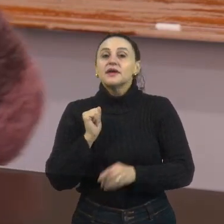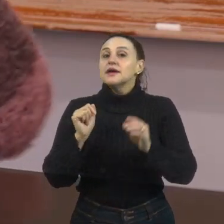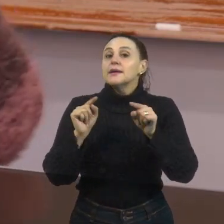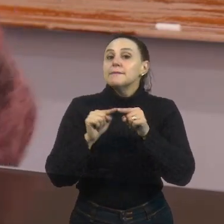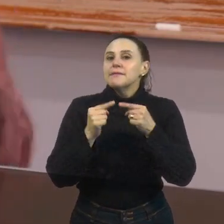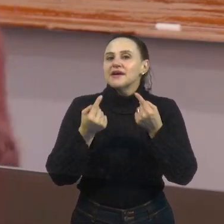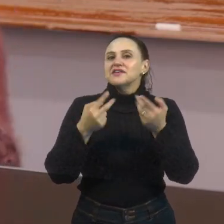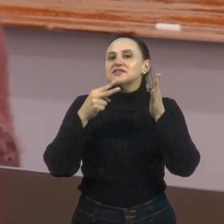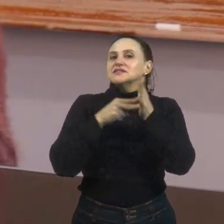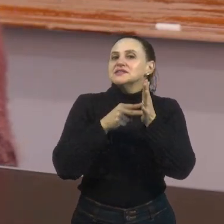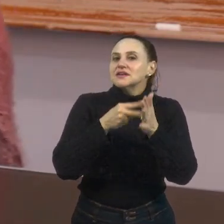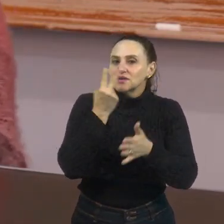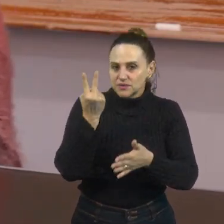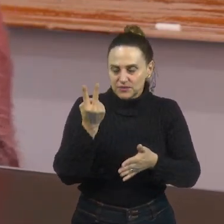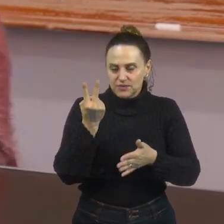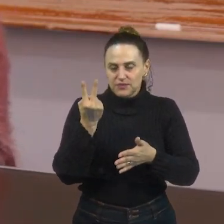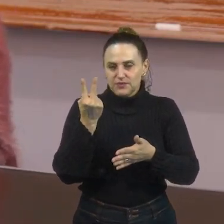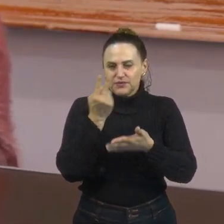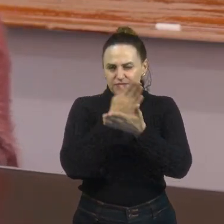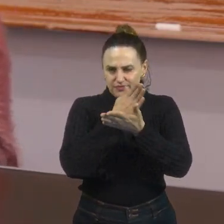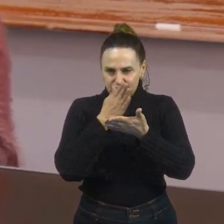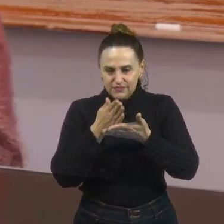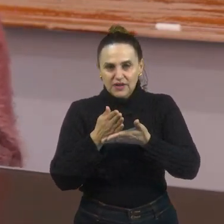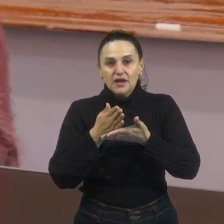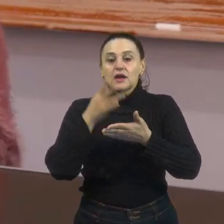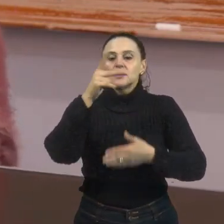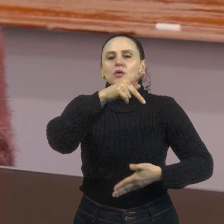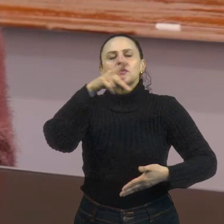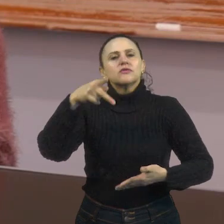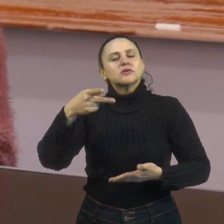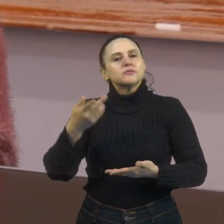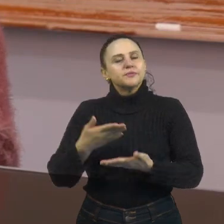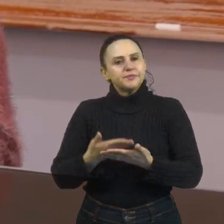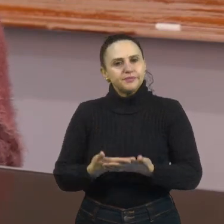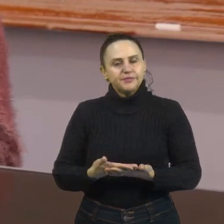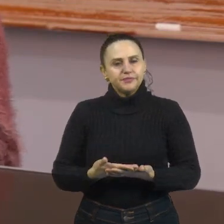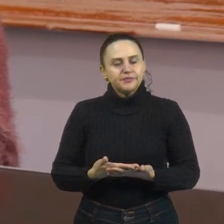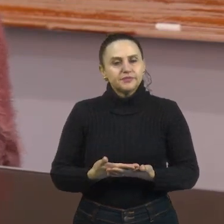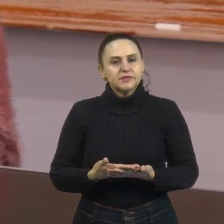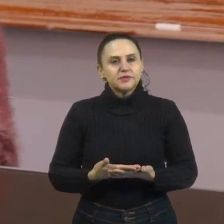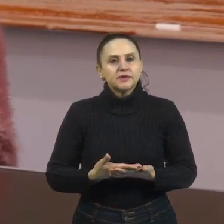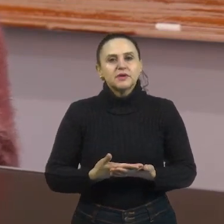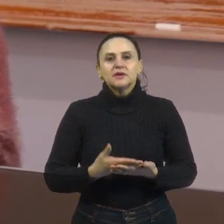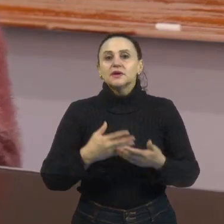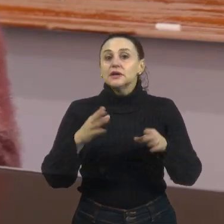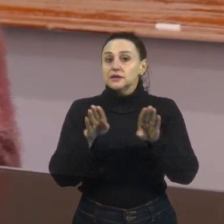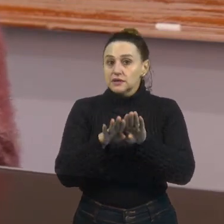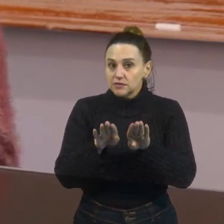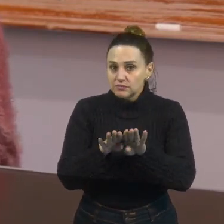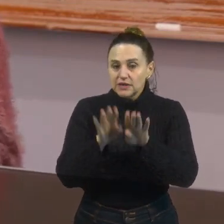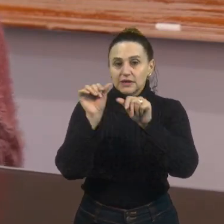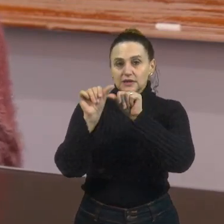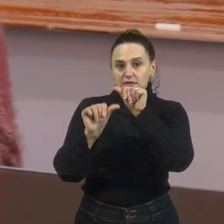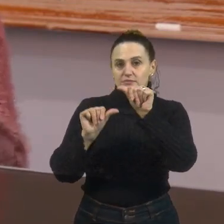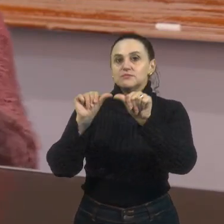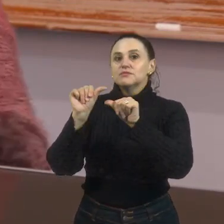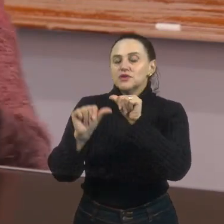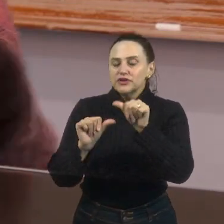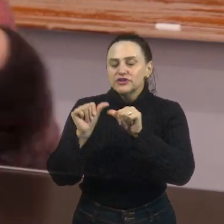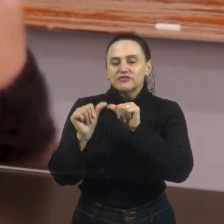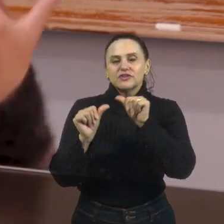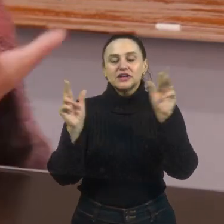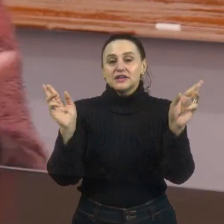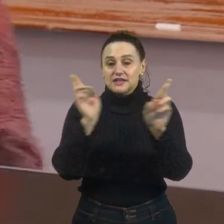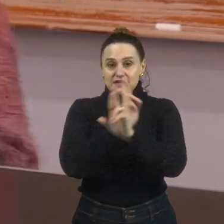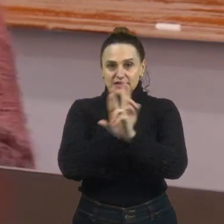segundo passo aí do e-book, que é o professor. O professor... ele se modifica como? Ele se modifica nas